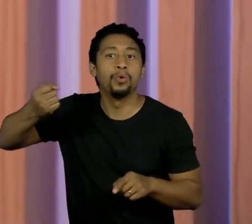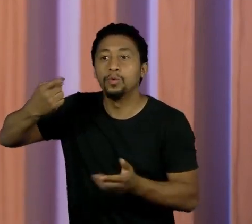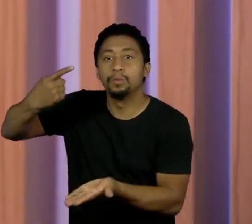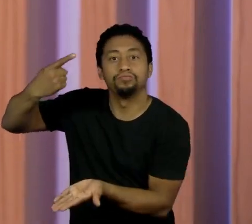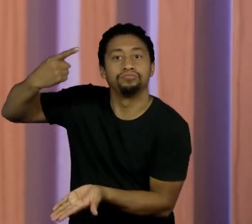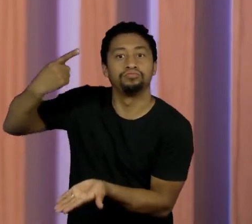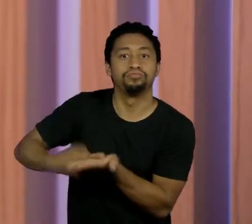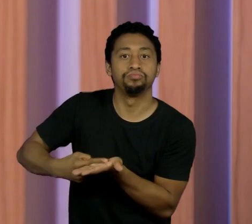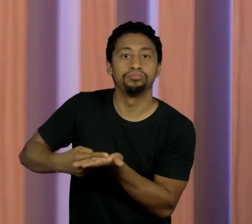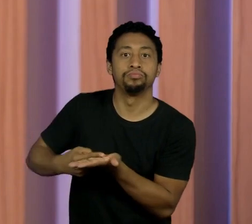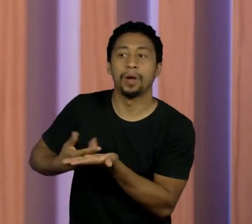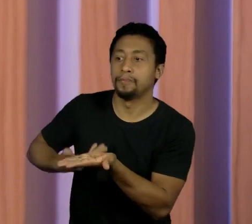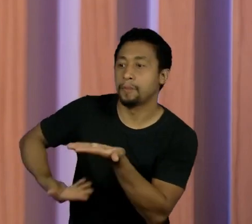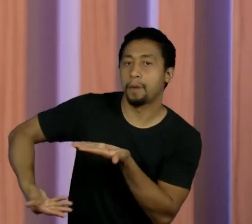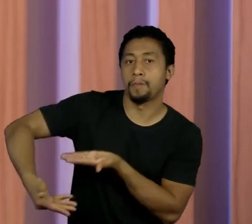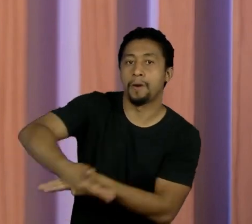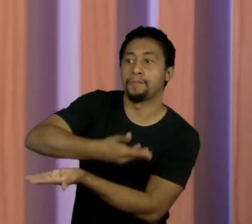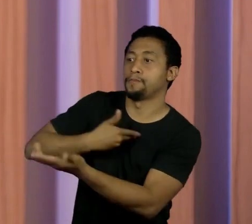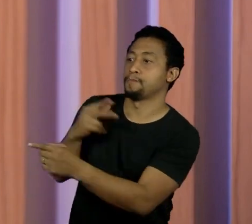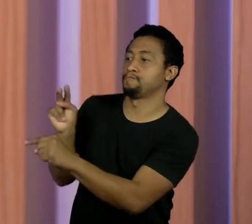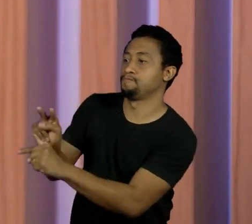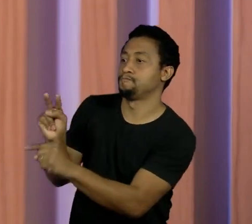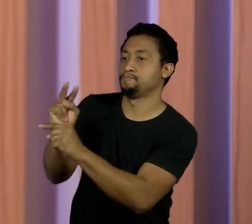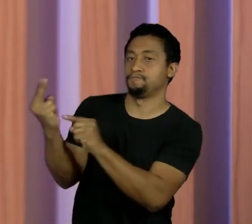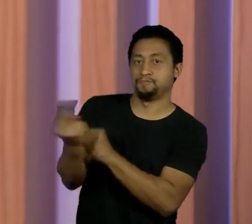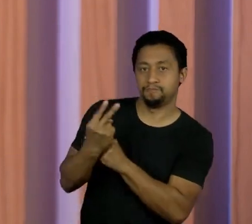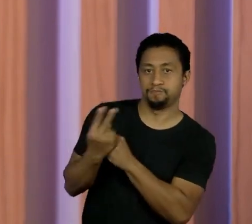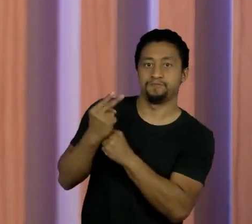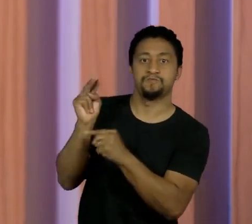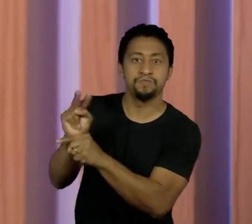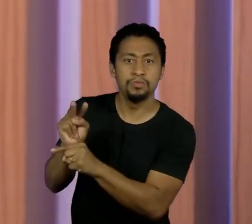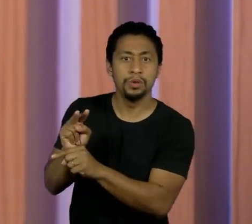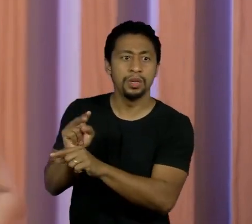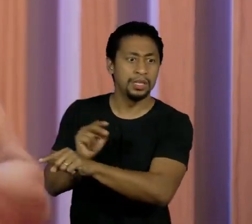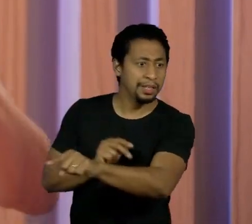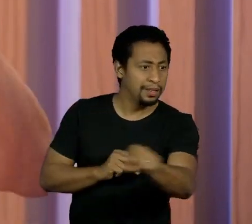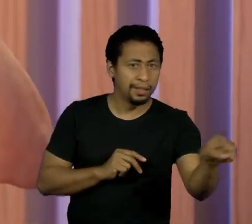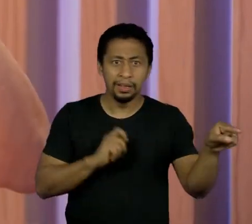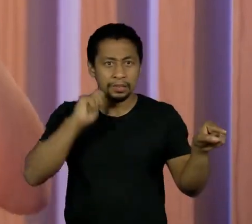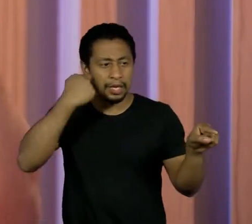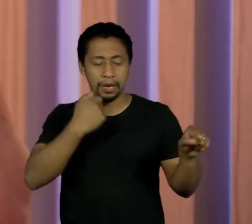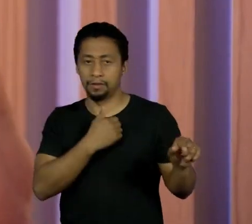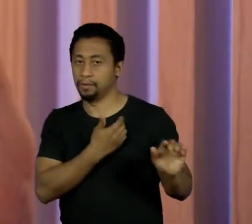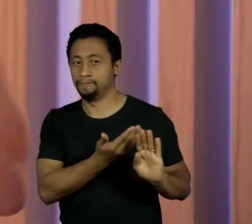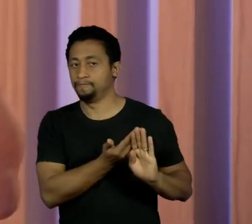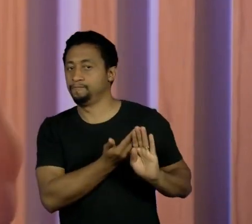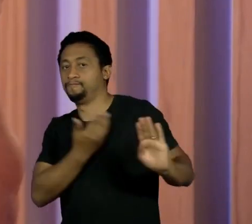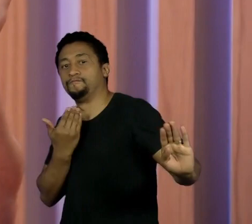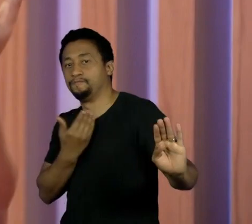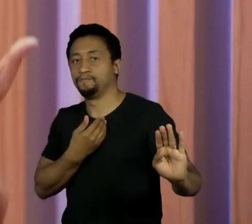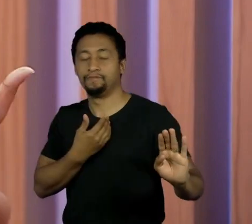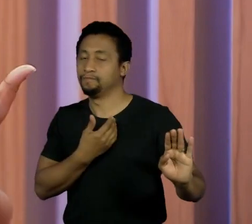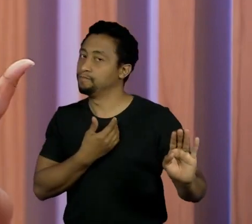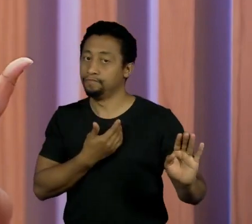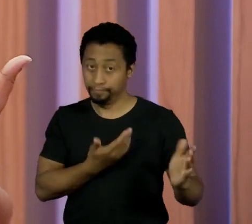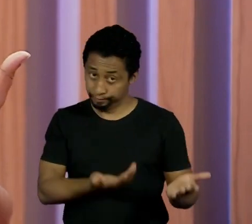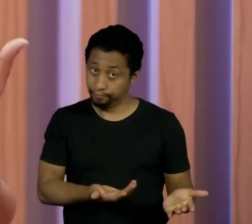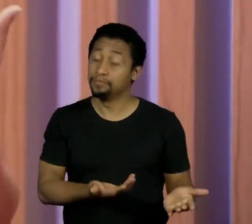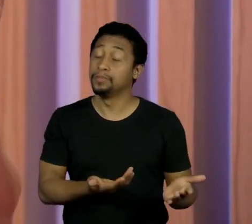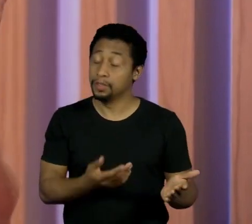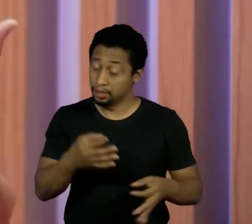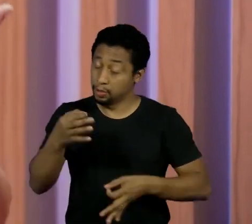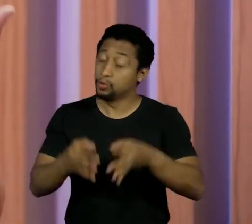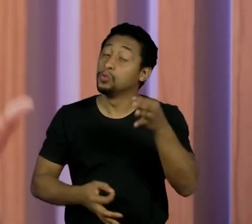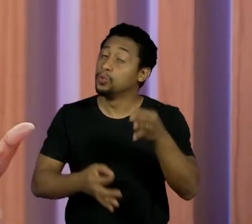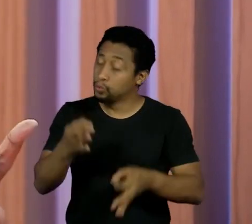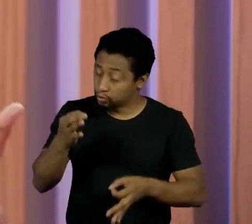iguais, ela precisa ser olhada, precisa ser pensada, e o judiciário nos deve.